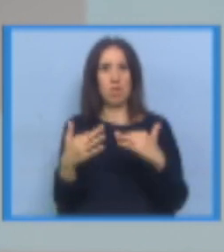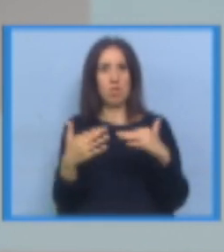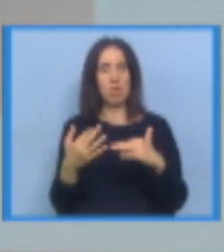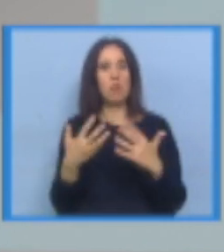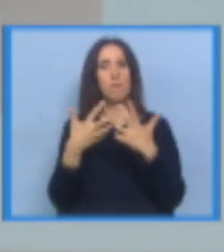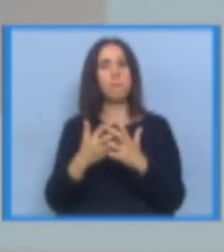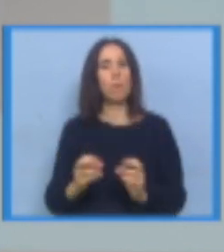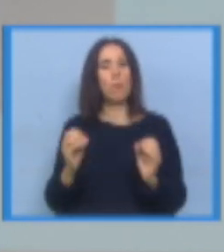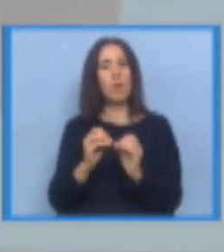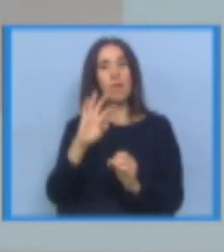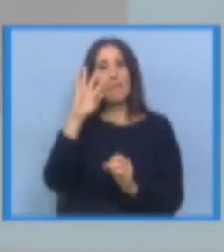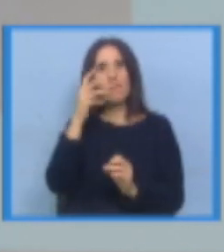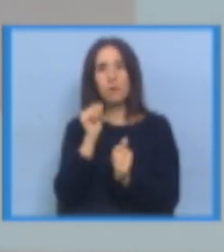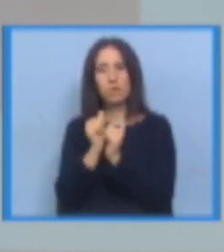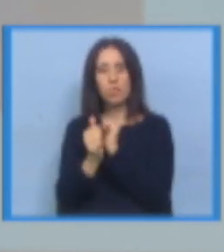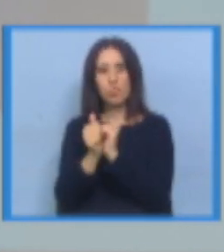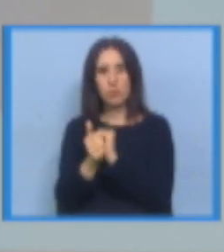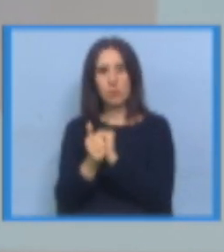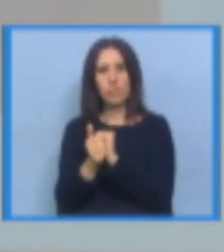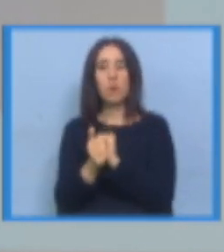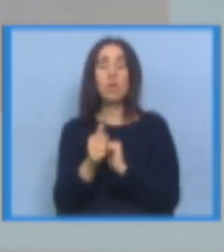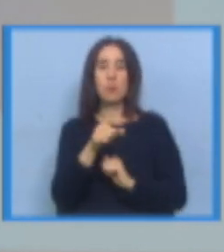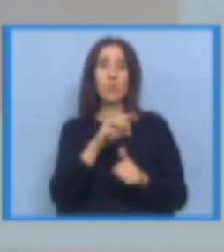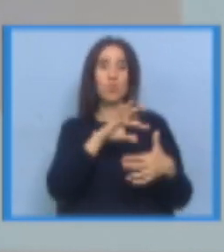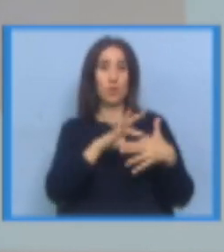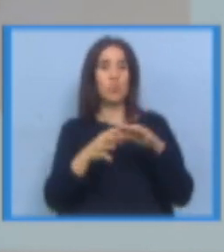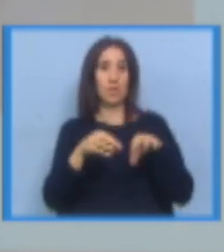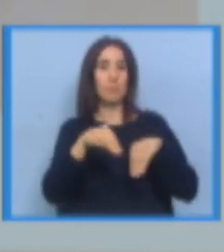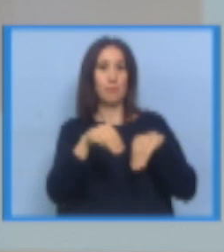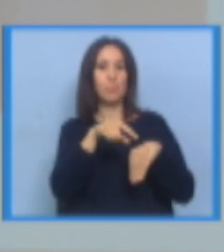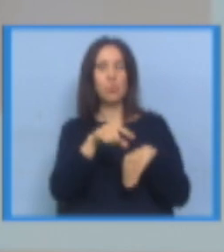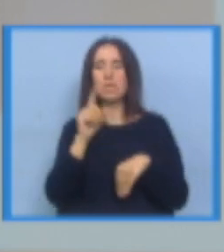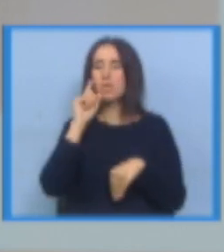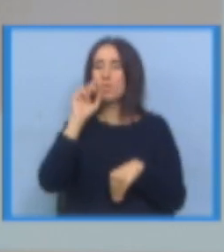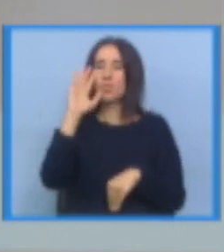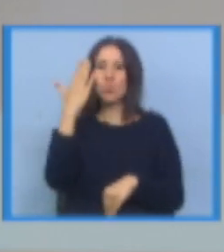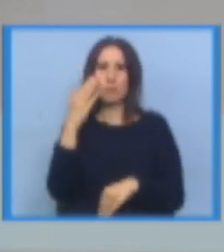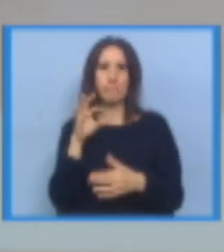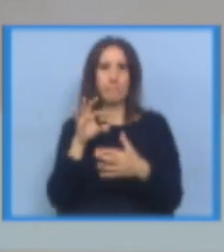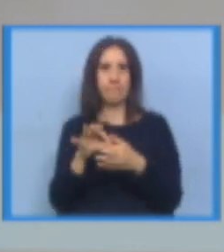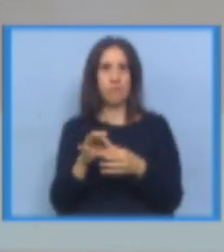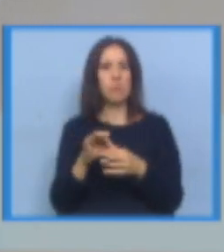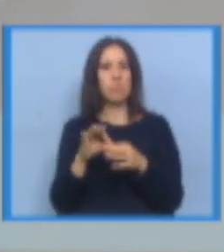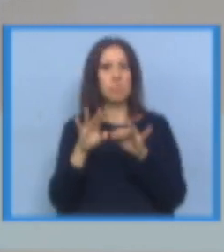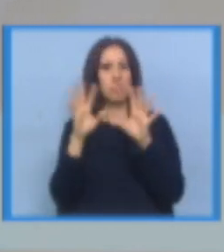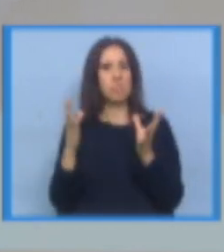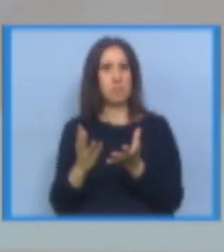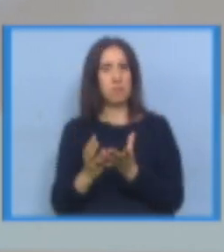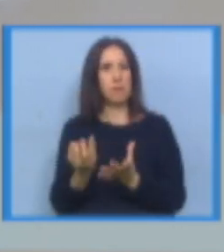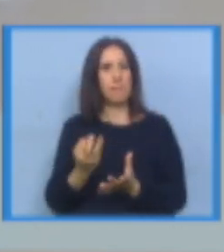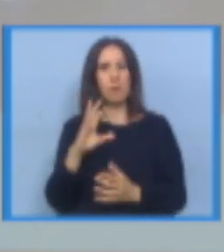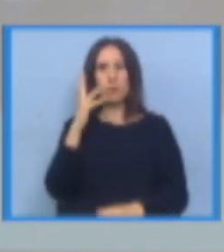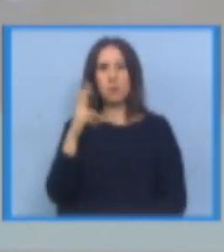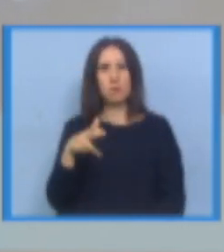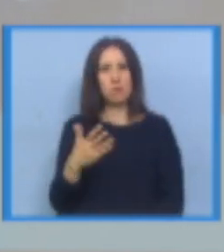sem dúvida, o evento desportivo, juntamente com os Jogos Olímpicos, mais importante do ponto de vista planetário. Portanto, é até o